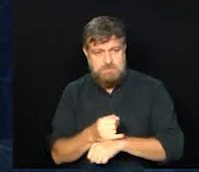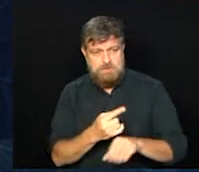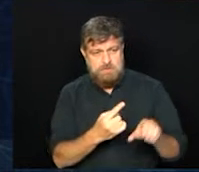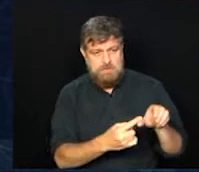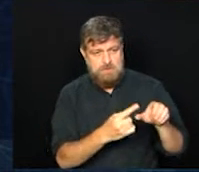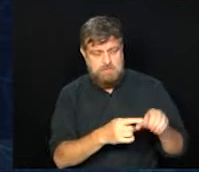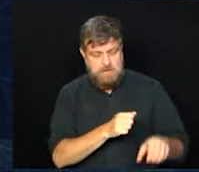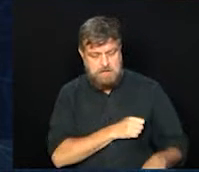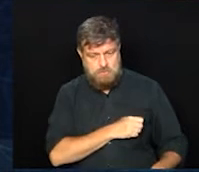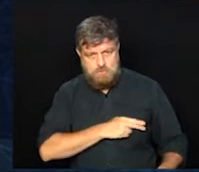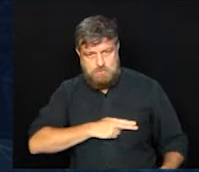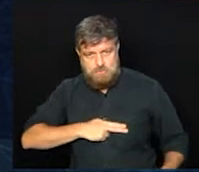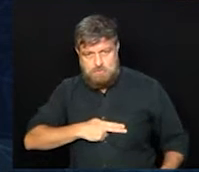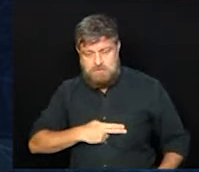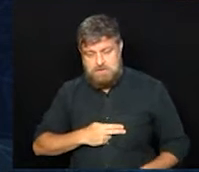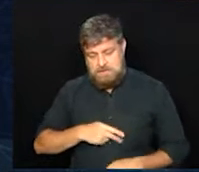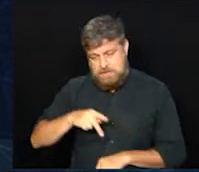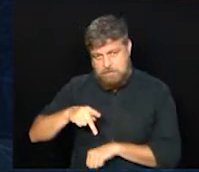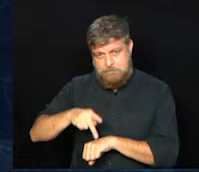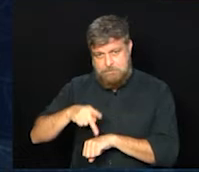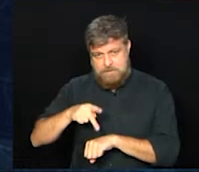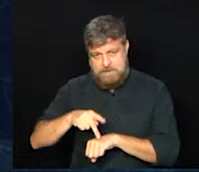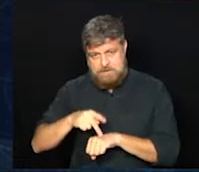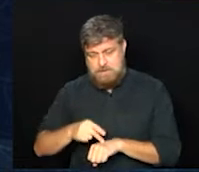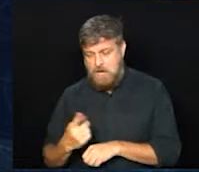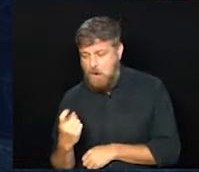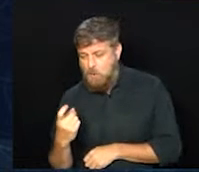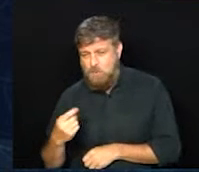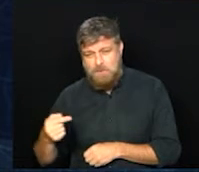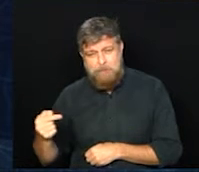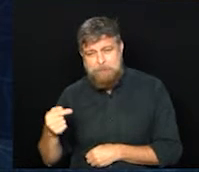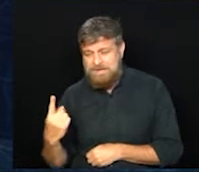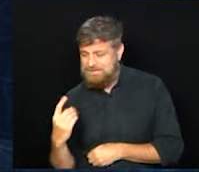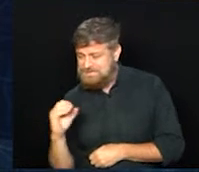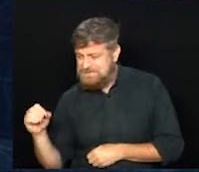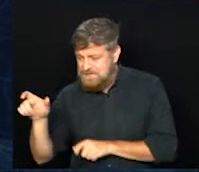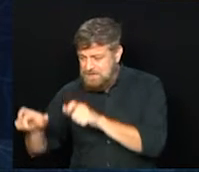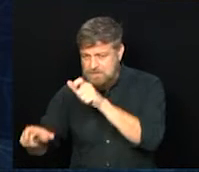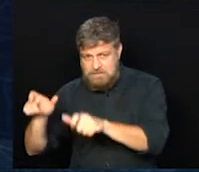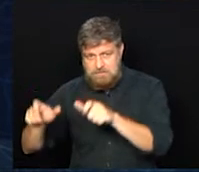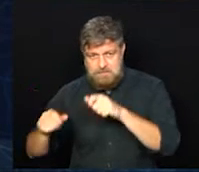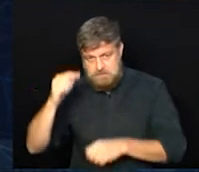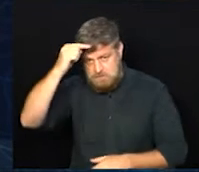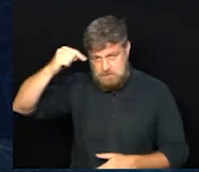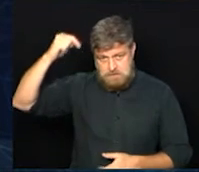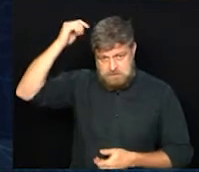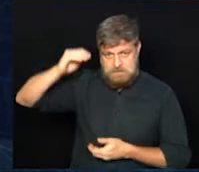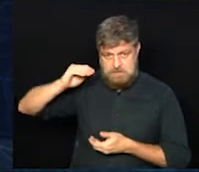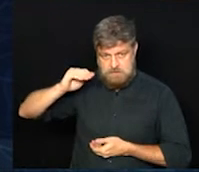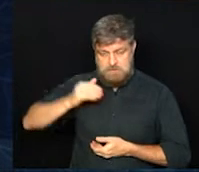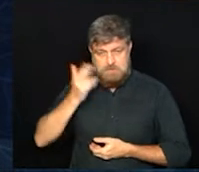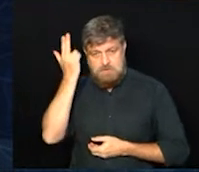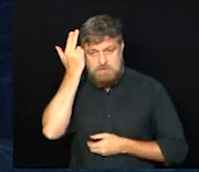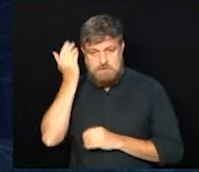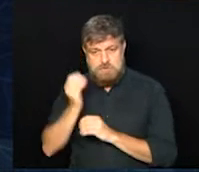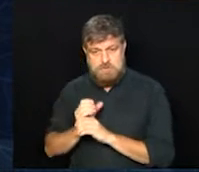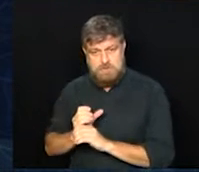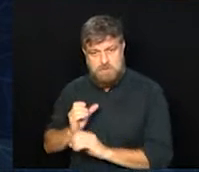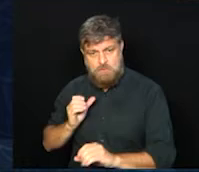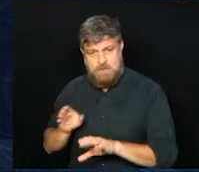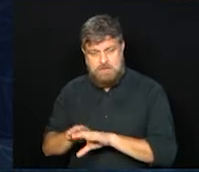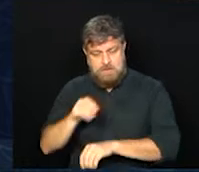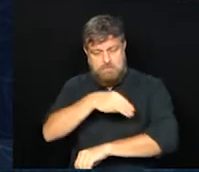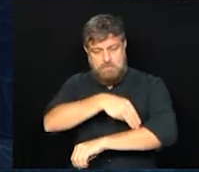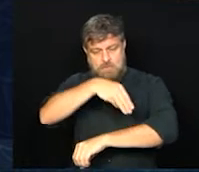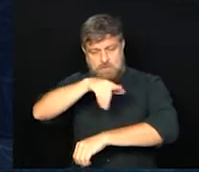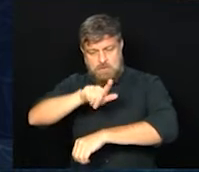Cosmópolis, Arthur Nogueira, Pedreira e os únicos com menos de 100 óbitos são Santo Antônio de Posse, Engenheiro Coelho, Morungaba